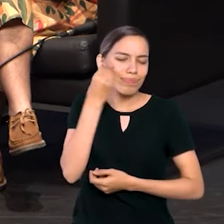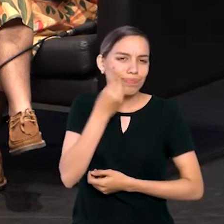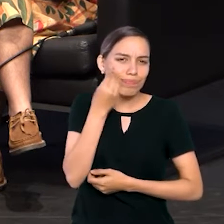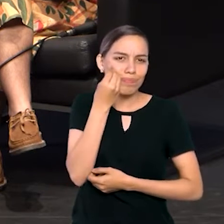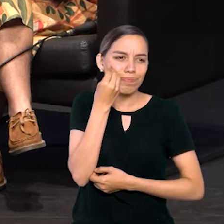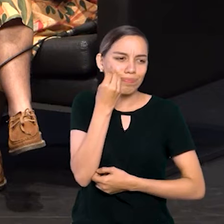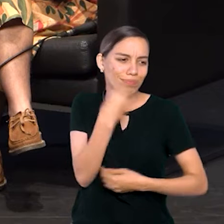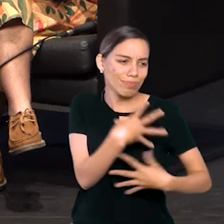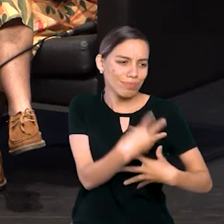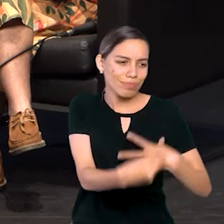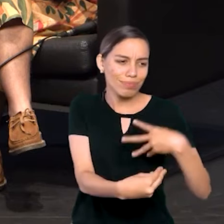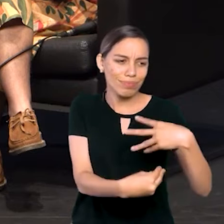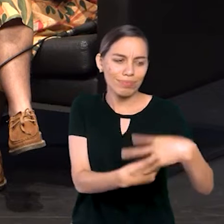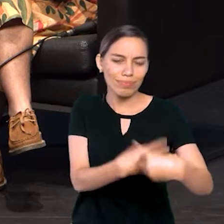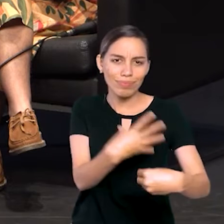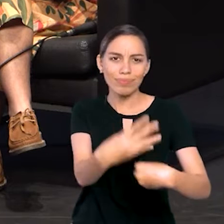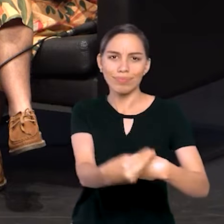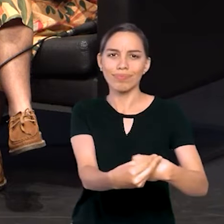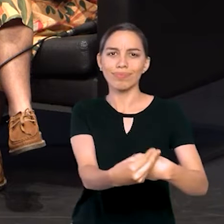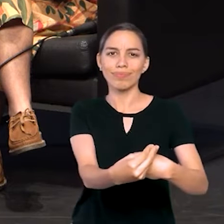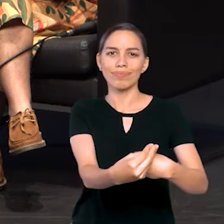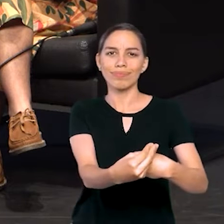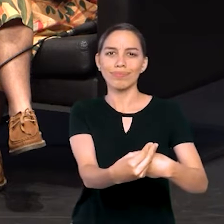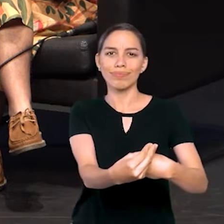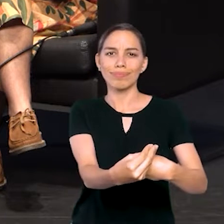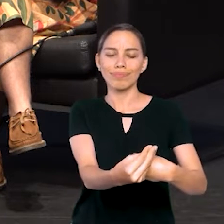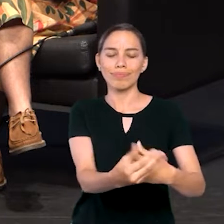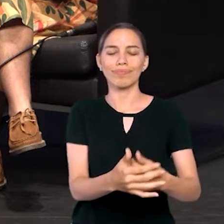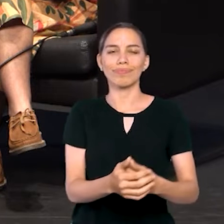sua geração com